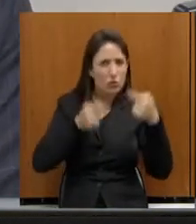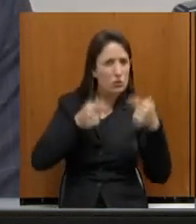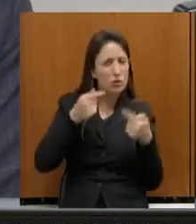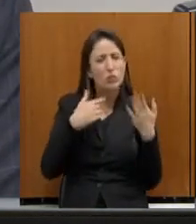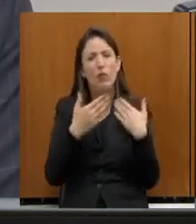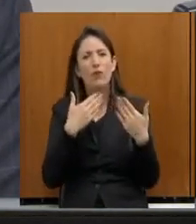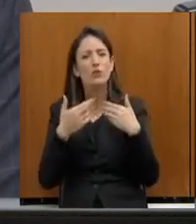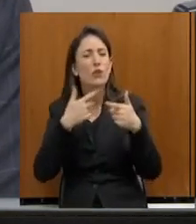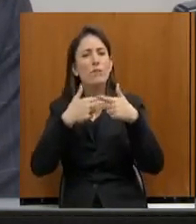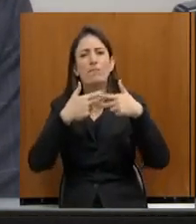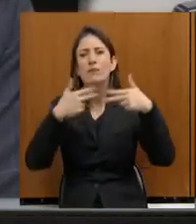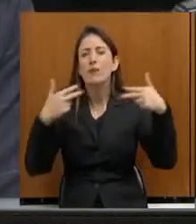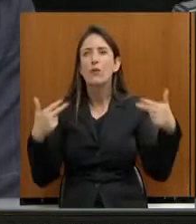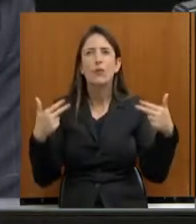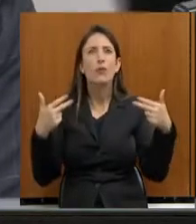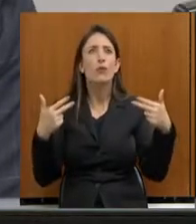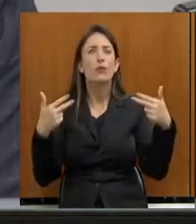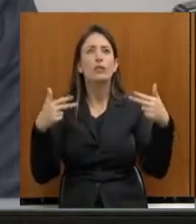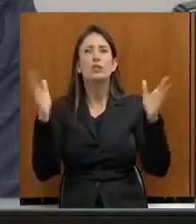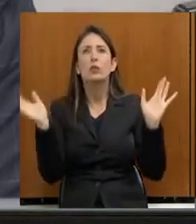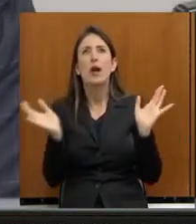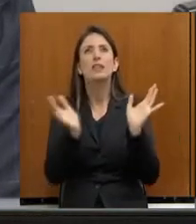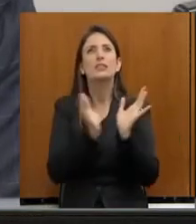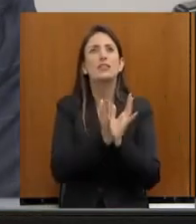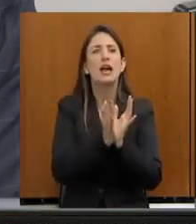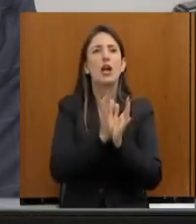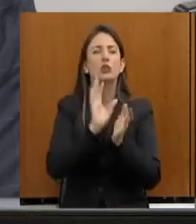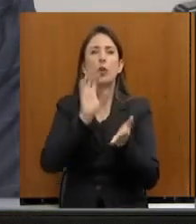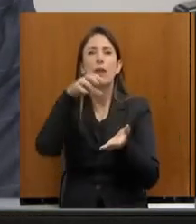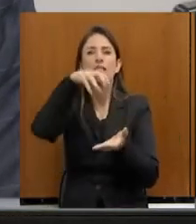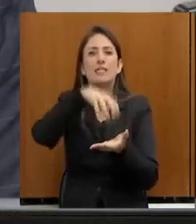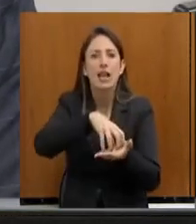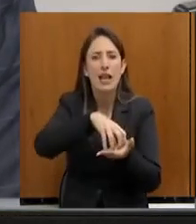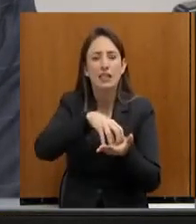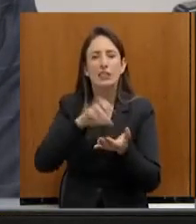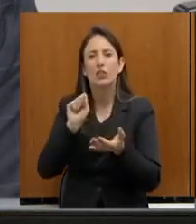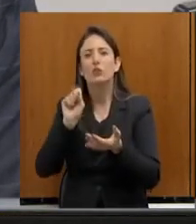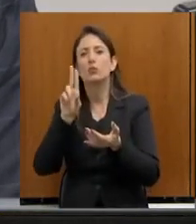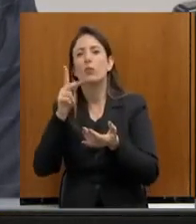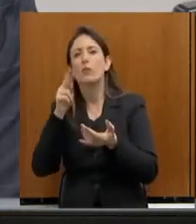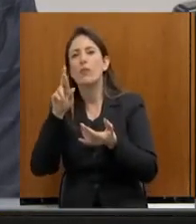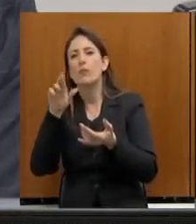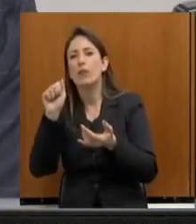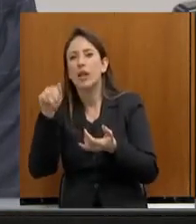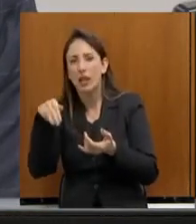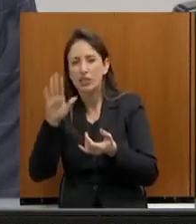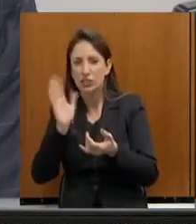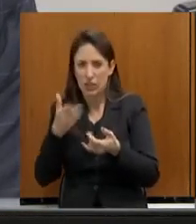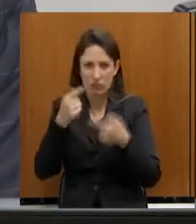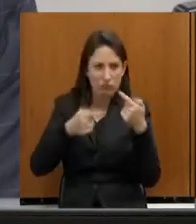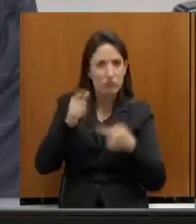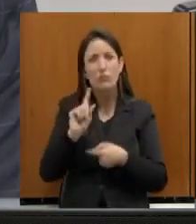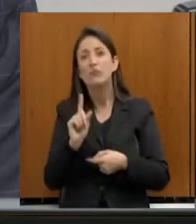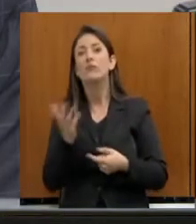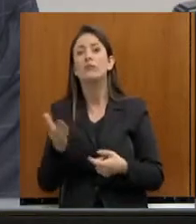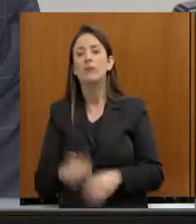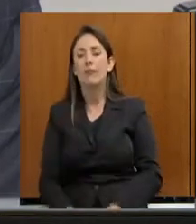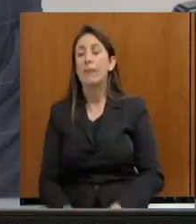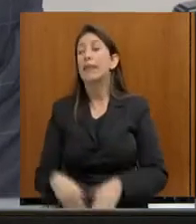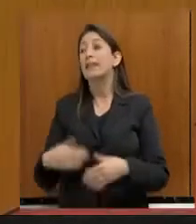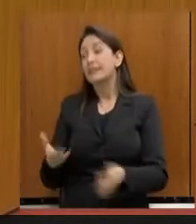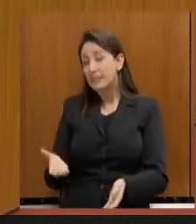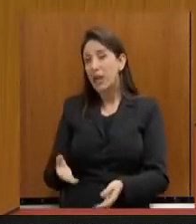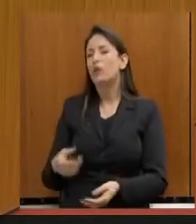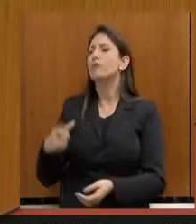alguma situação sobre a sede da suplan e nós tivemos então duas